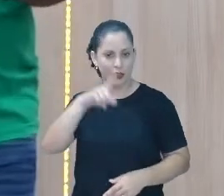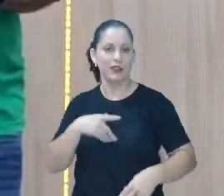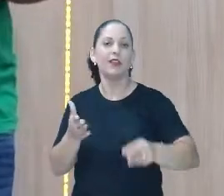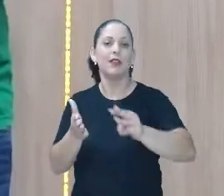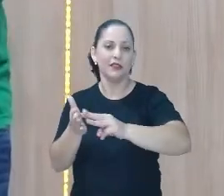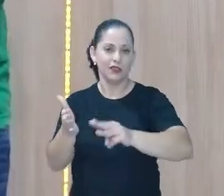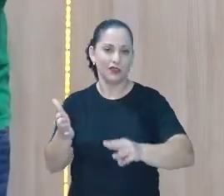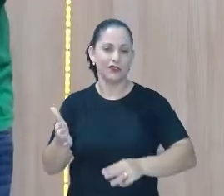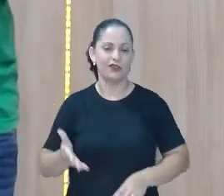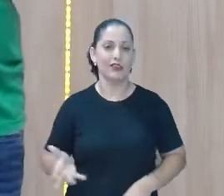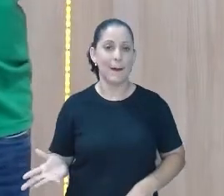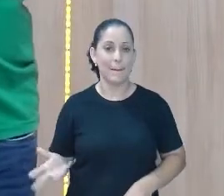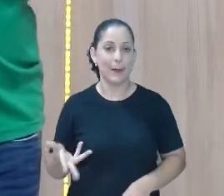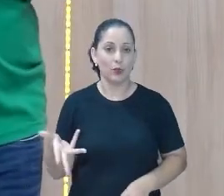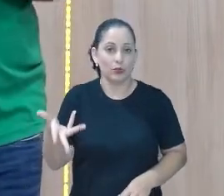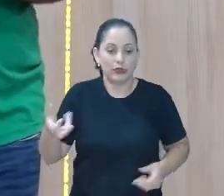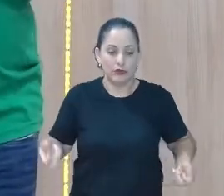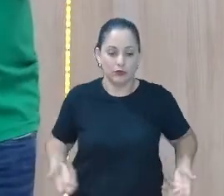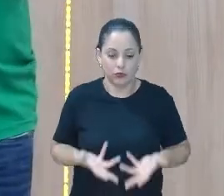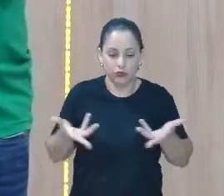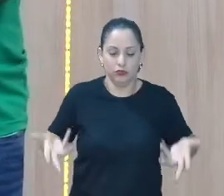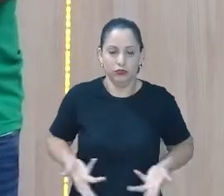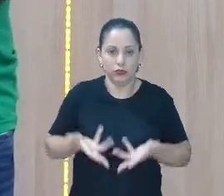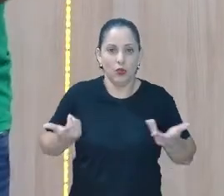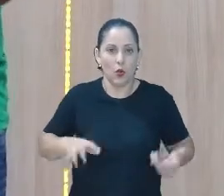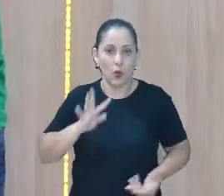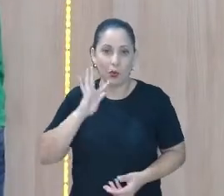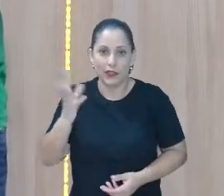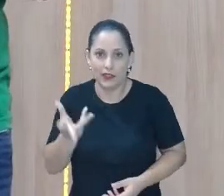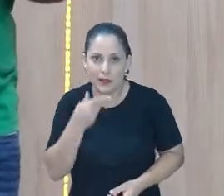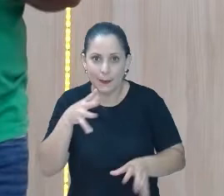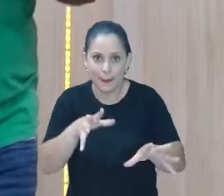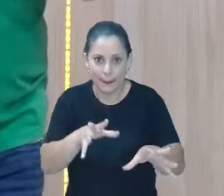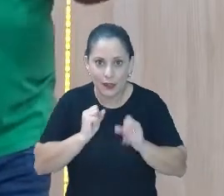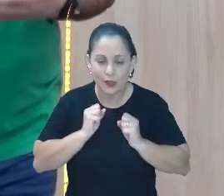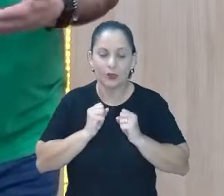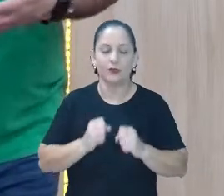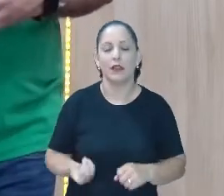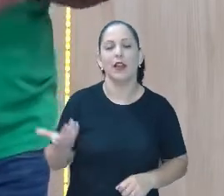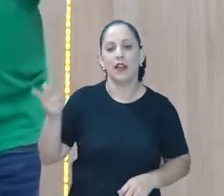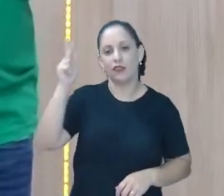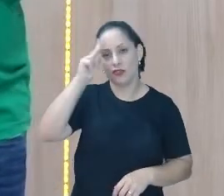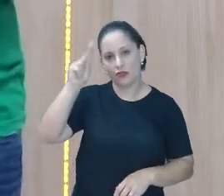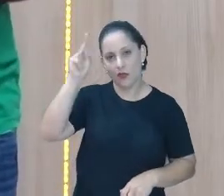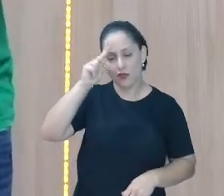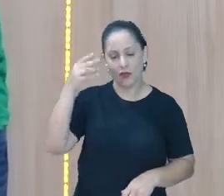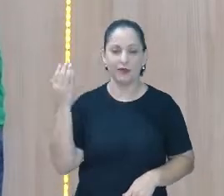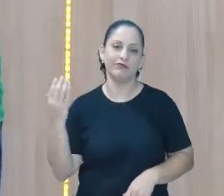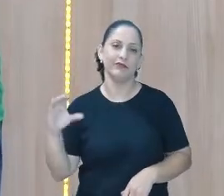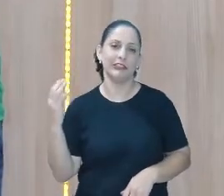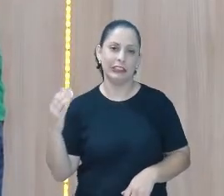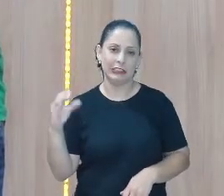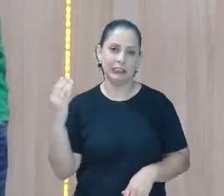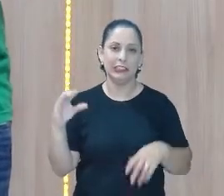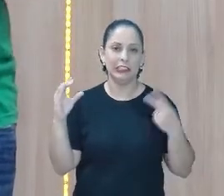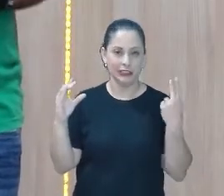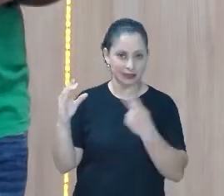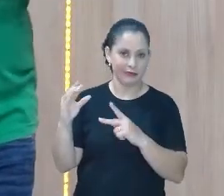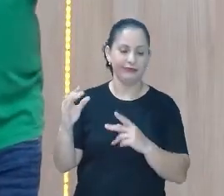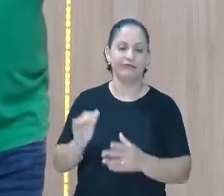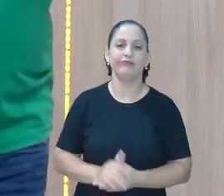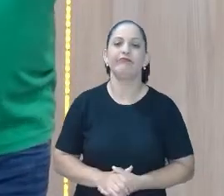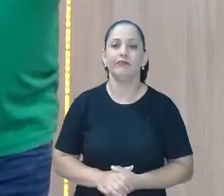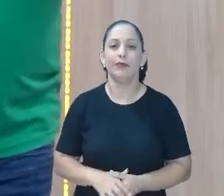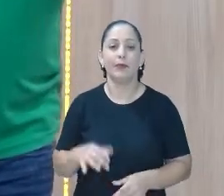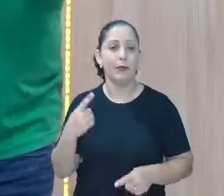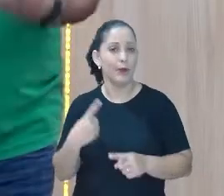para a produção do conhecimento histórico. Em outras palavras, né, a história é uma ciência, por isso que a gente diz que a história é uma ciência,